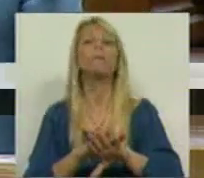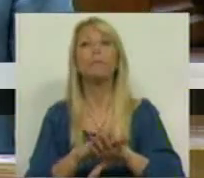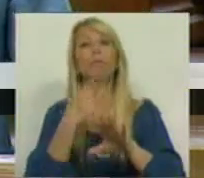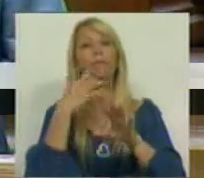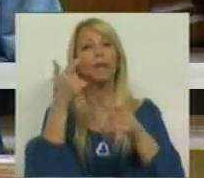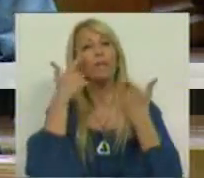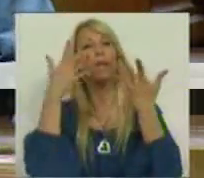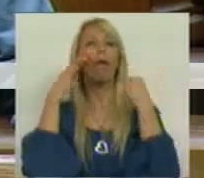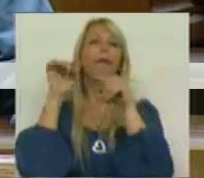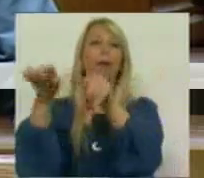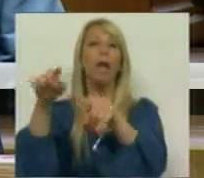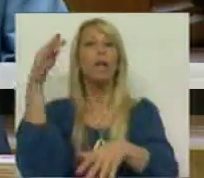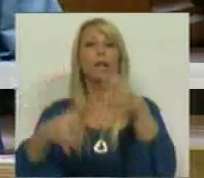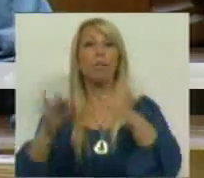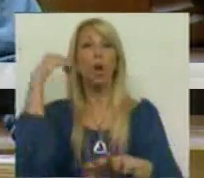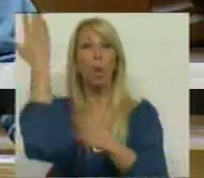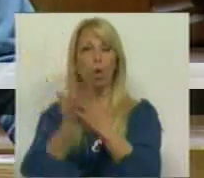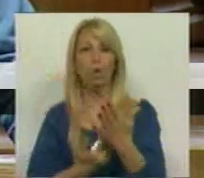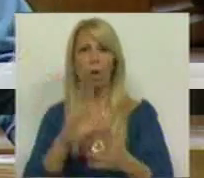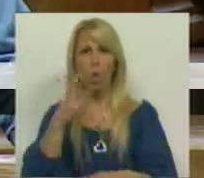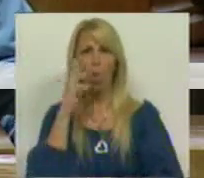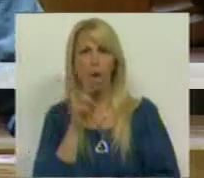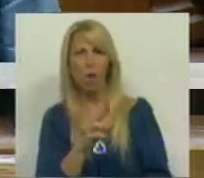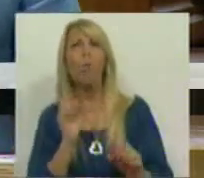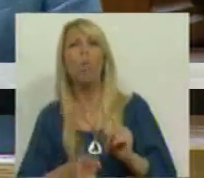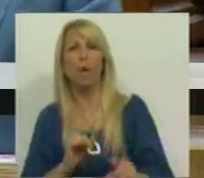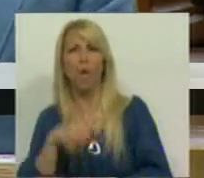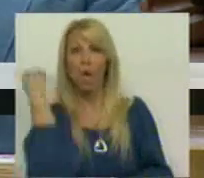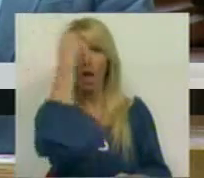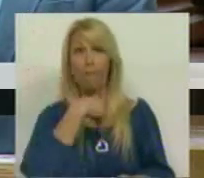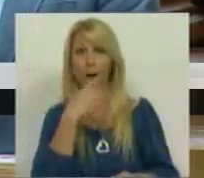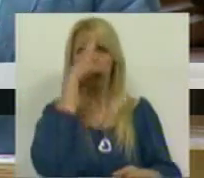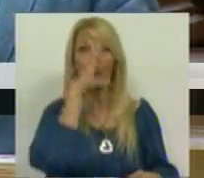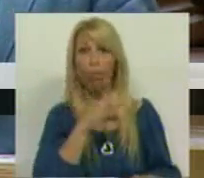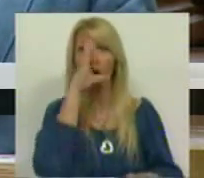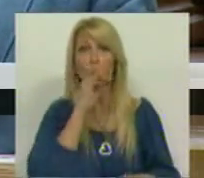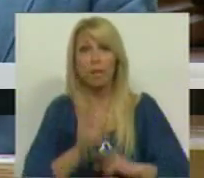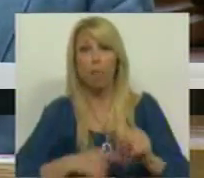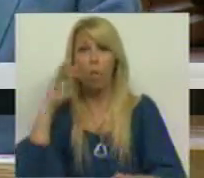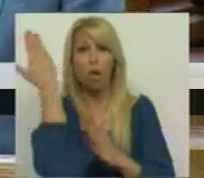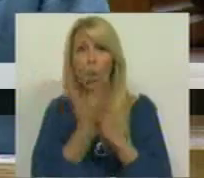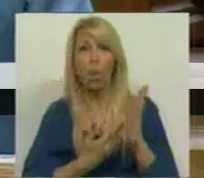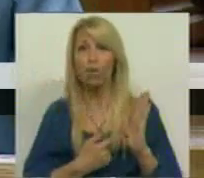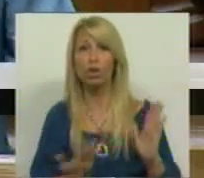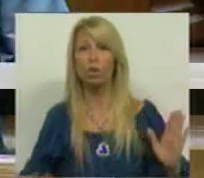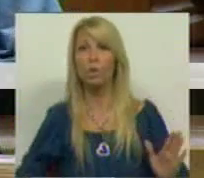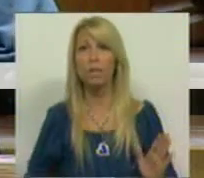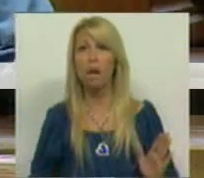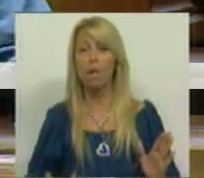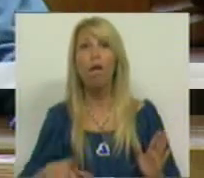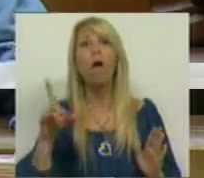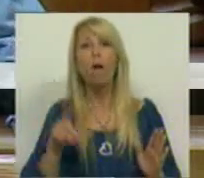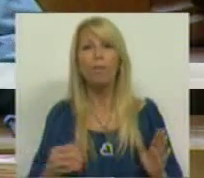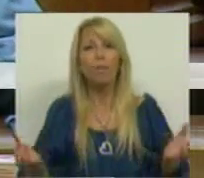Tribunal Constitucional quando ao espelho o que vê é a imagem de um Governo que não sabe o que é a Constituição, mas também não tem